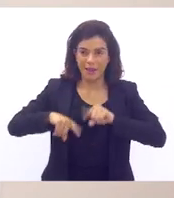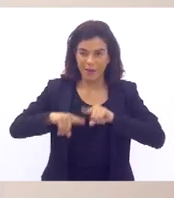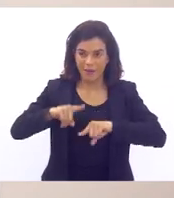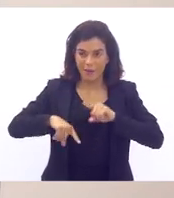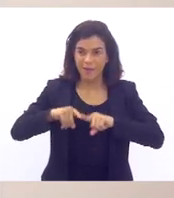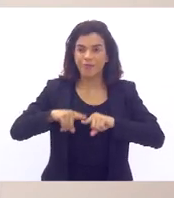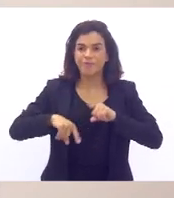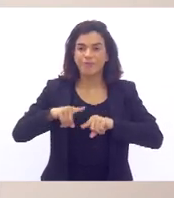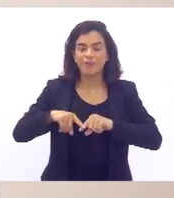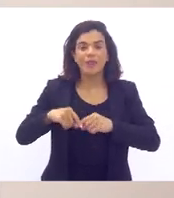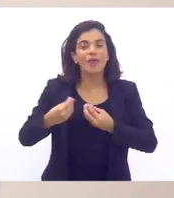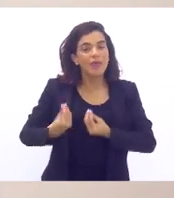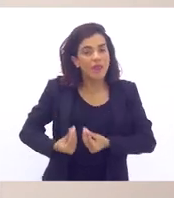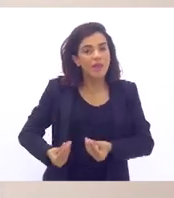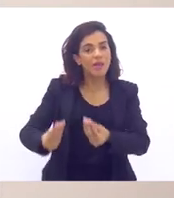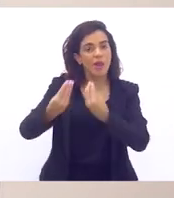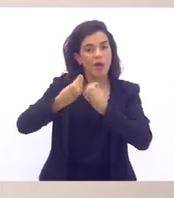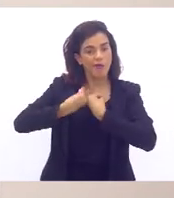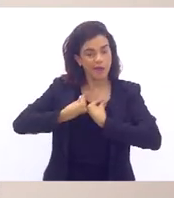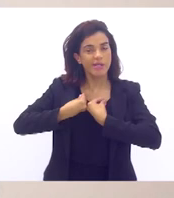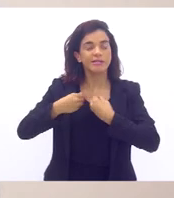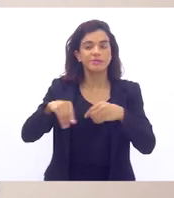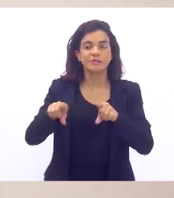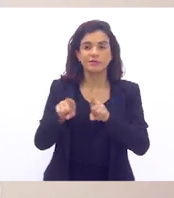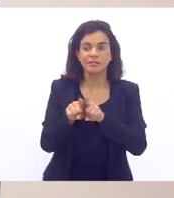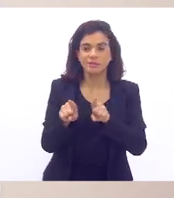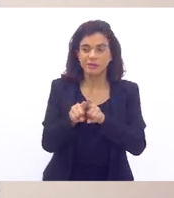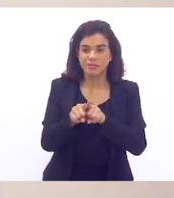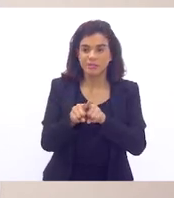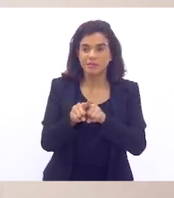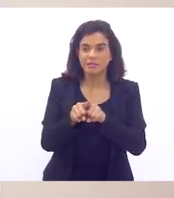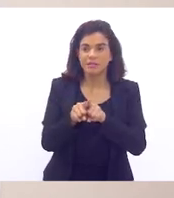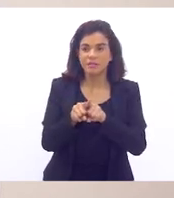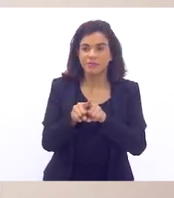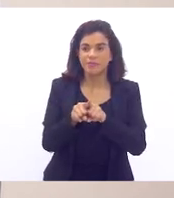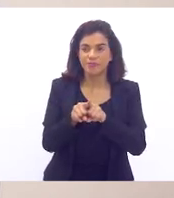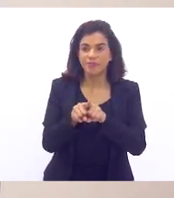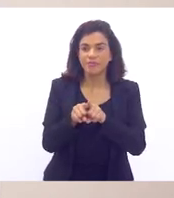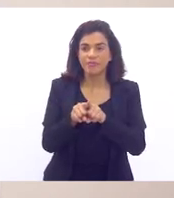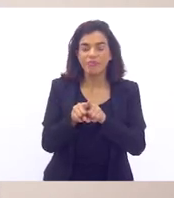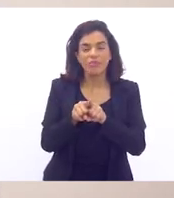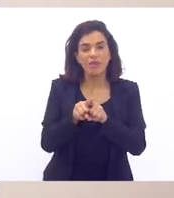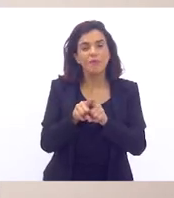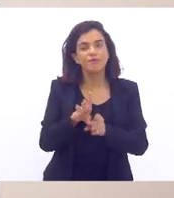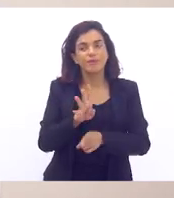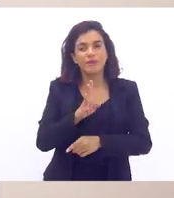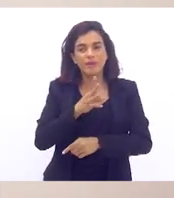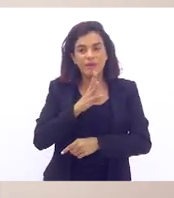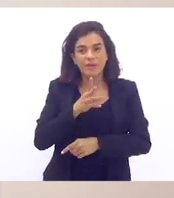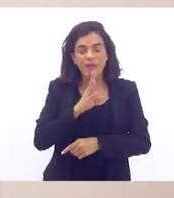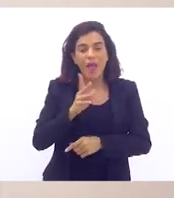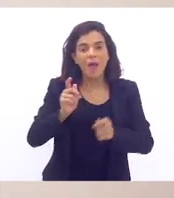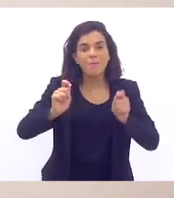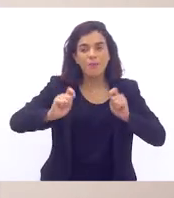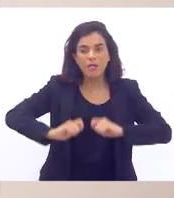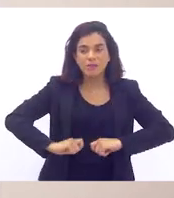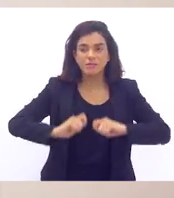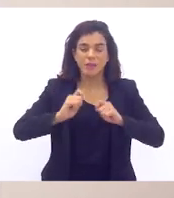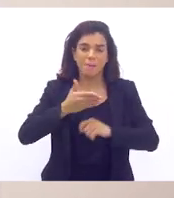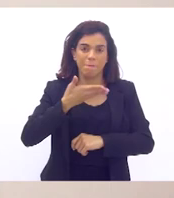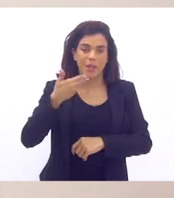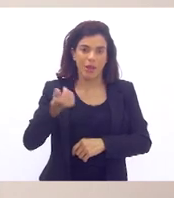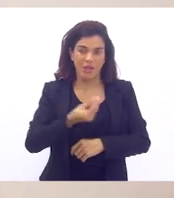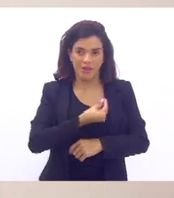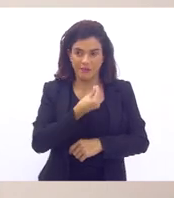curativos para a gente e oferecem a gente para todos os pacientes dos quais eles têm conhecimento a possibilidade de melhorar